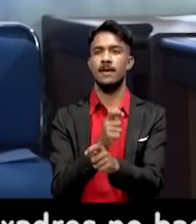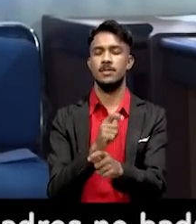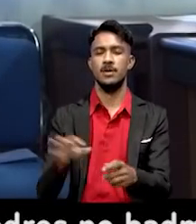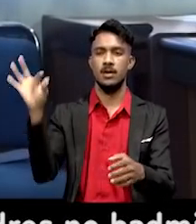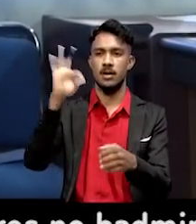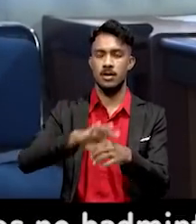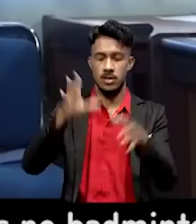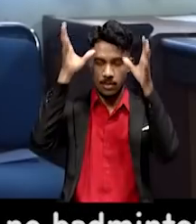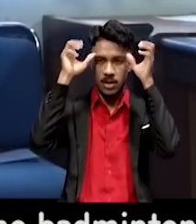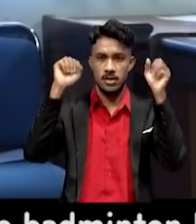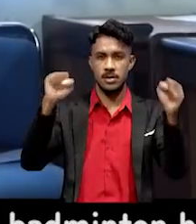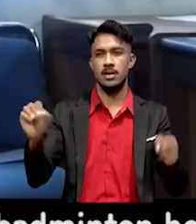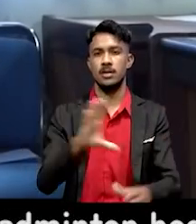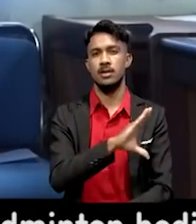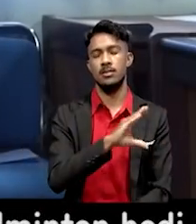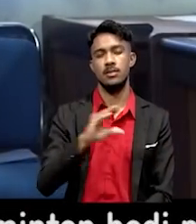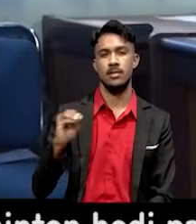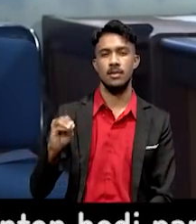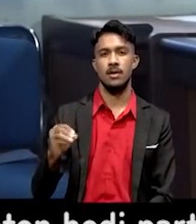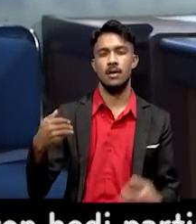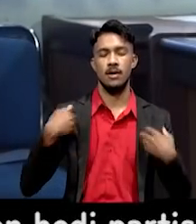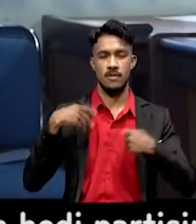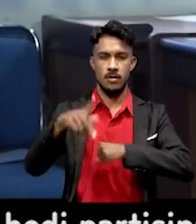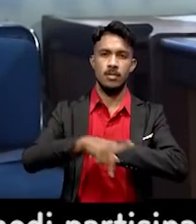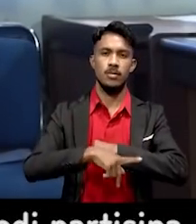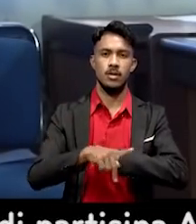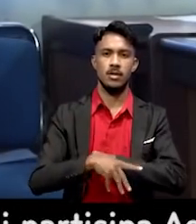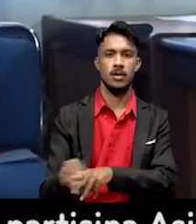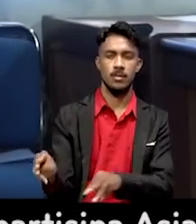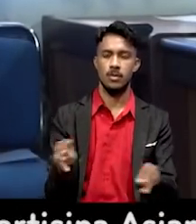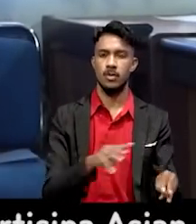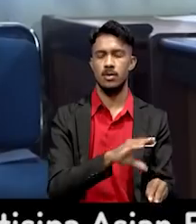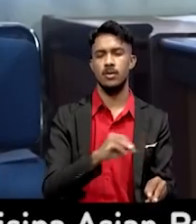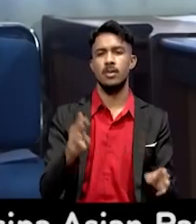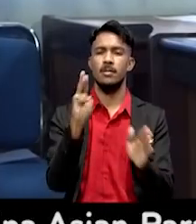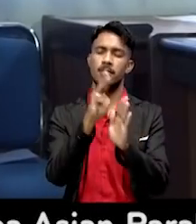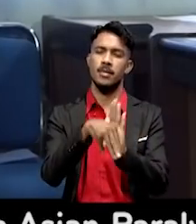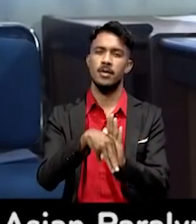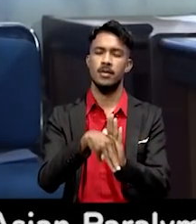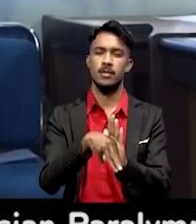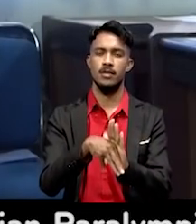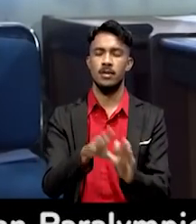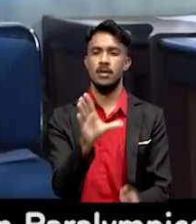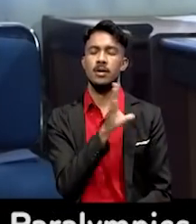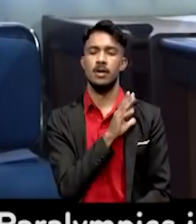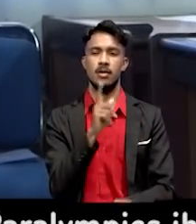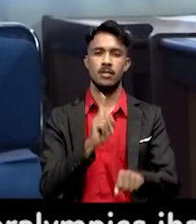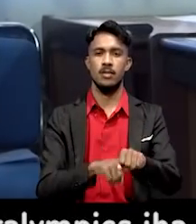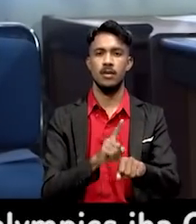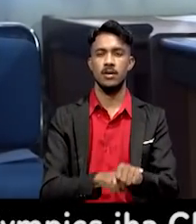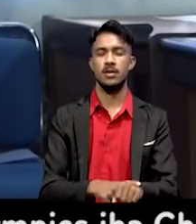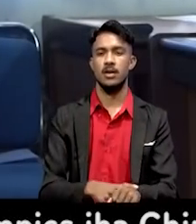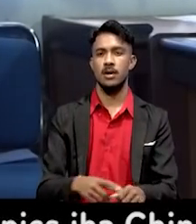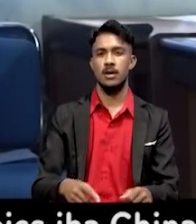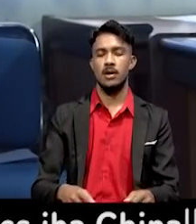presidencial e a política não muda em minuto em hora dar uma presidente mau